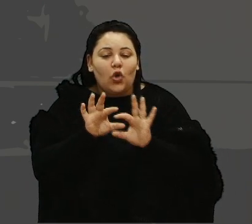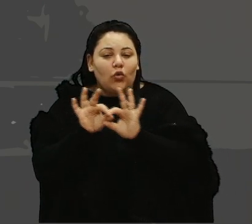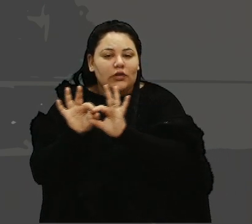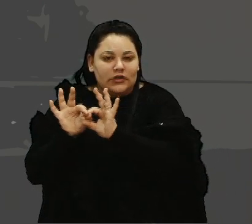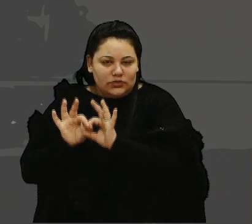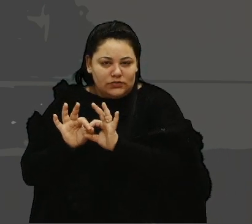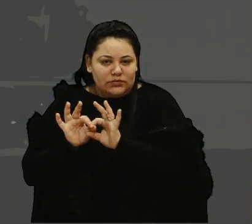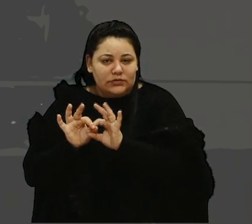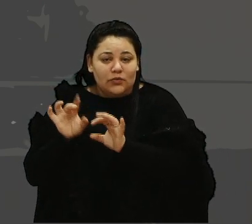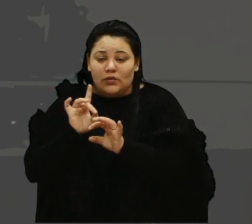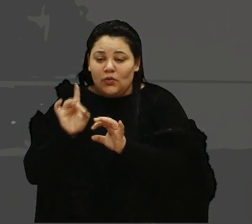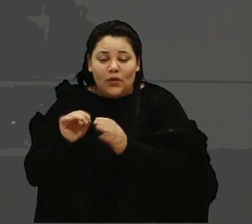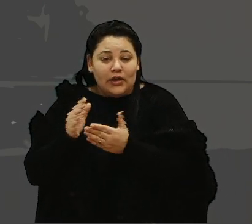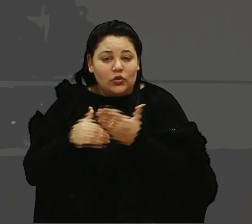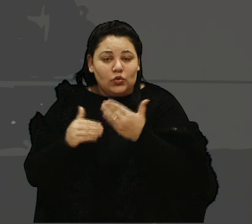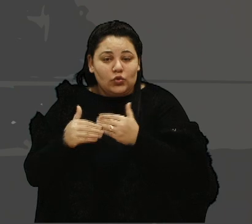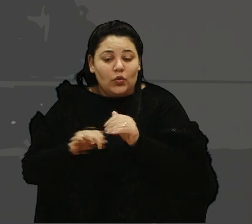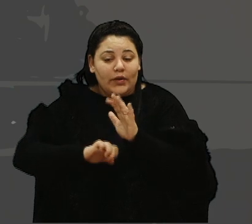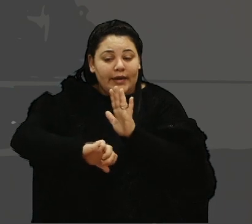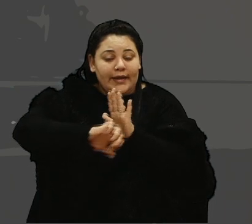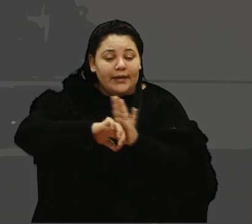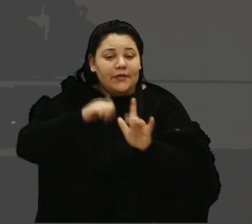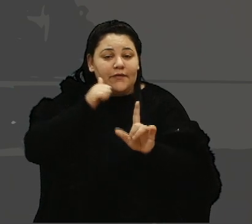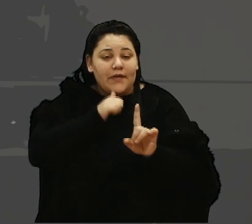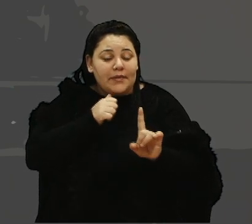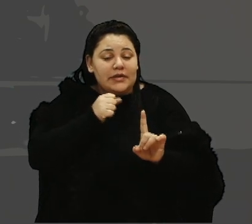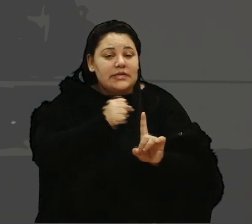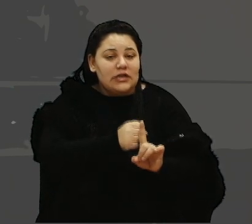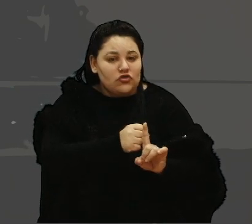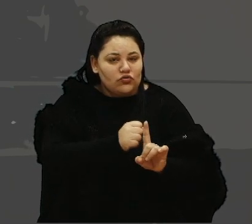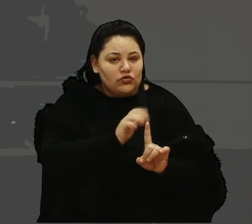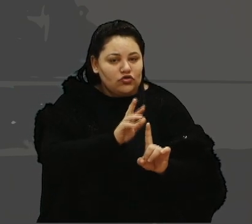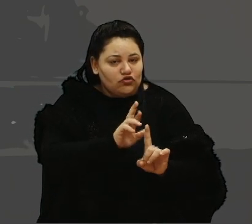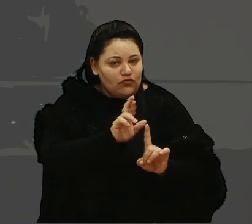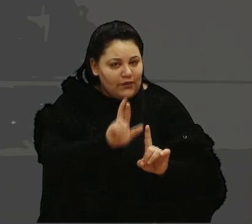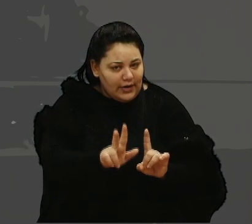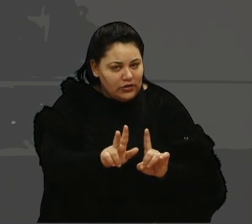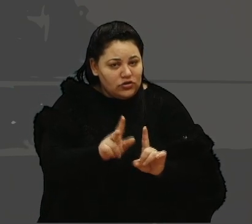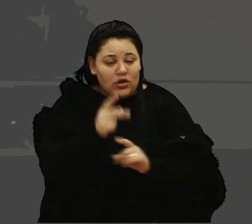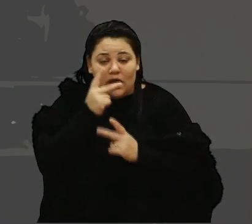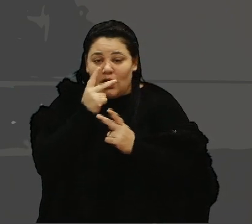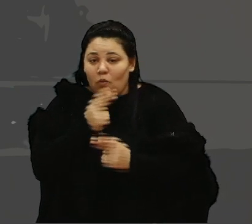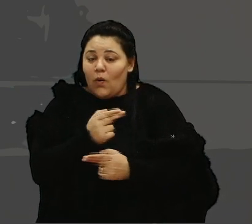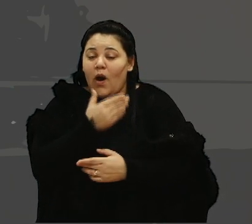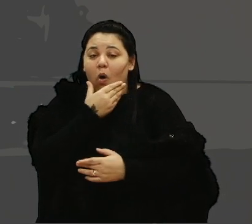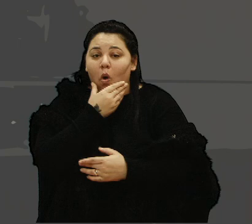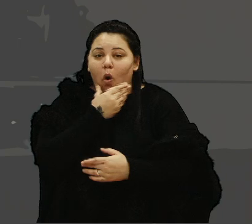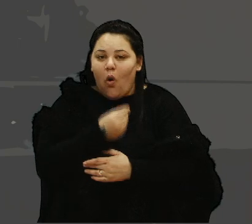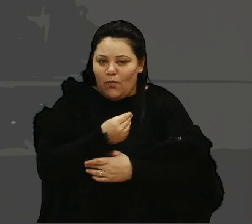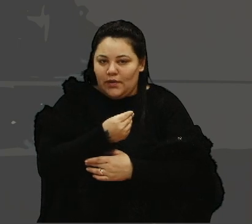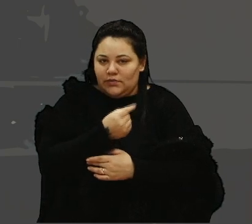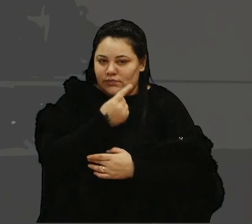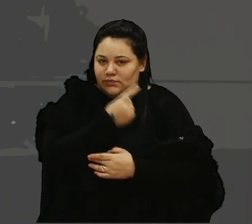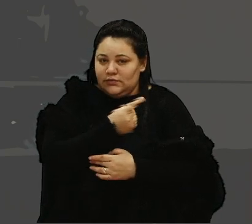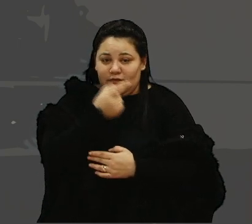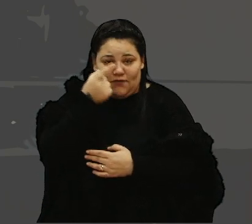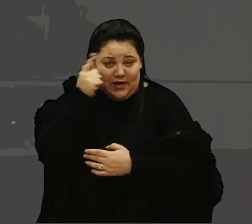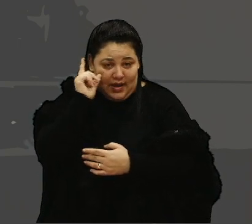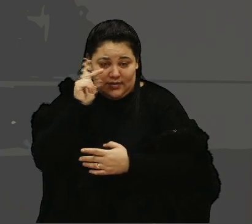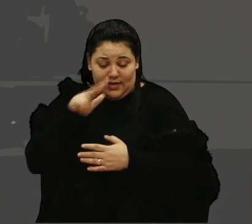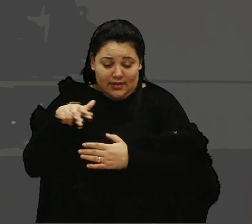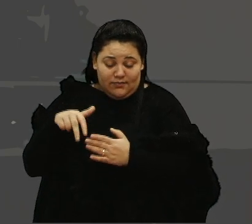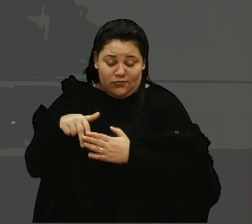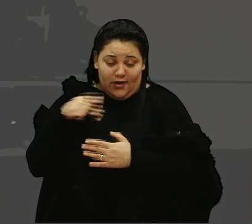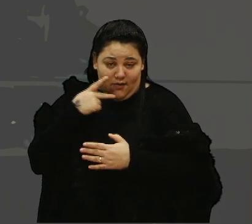é feminicídio. Assim como, os homens, e pela afirmação aqui que foi dita no dia de ontem, e